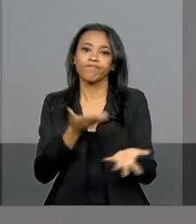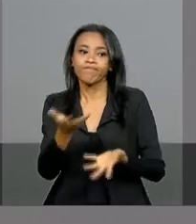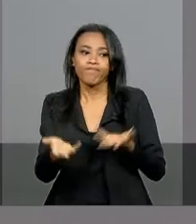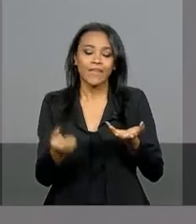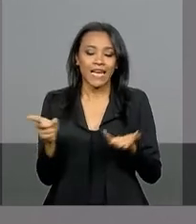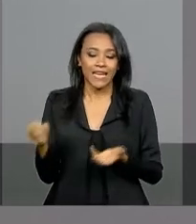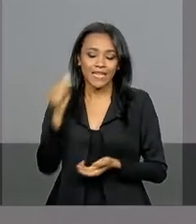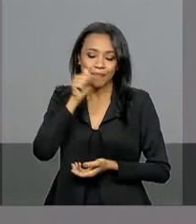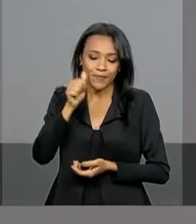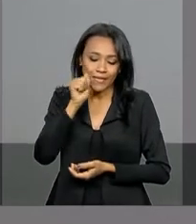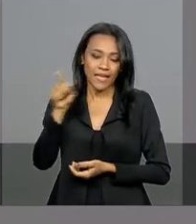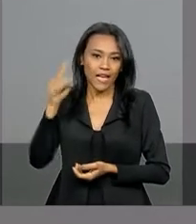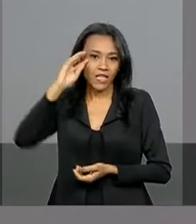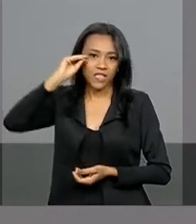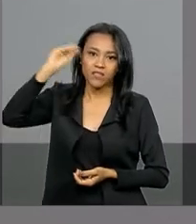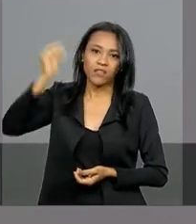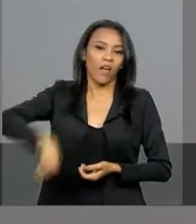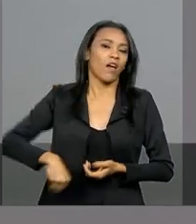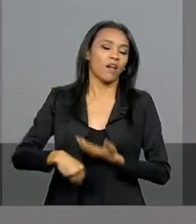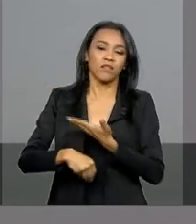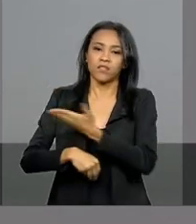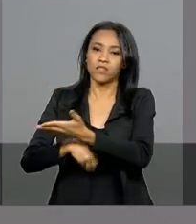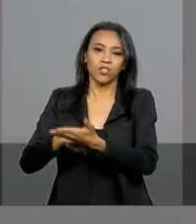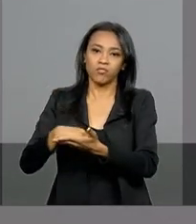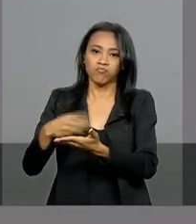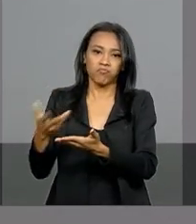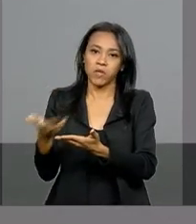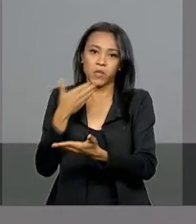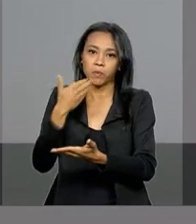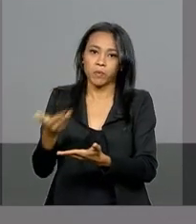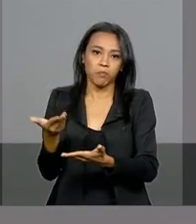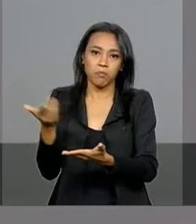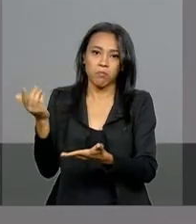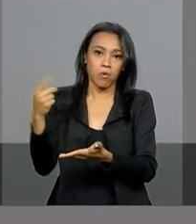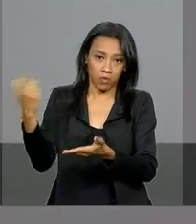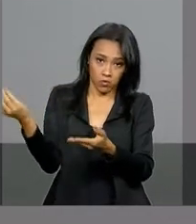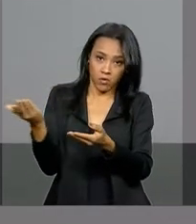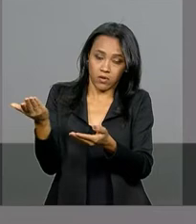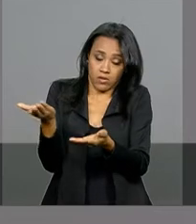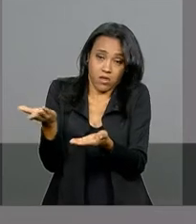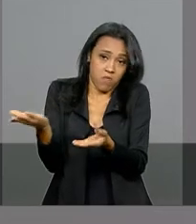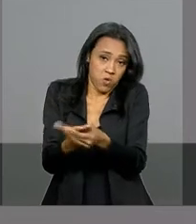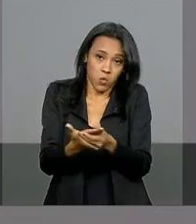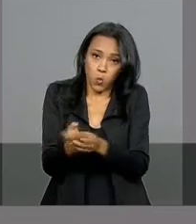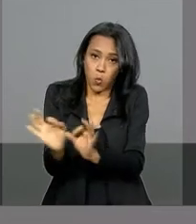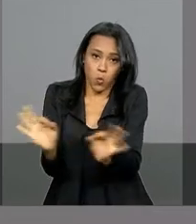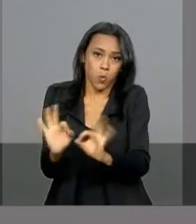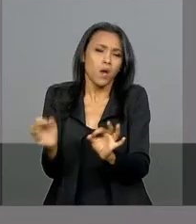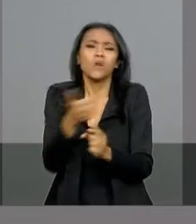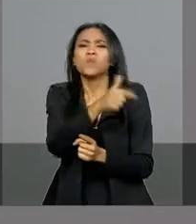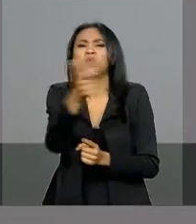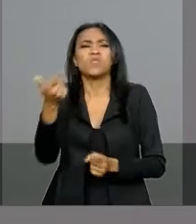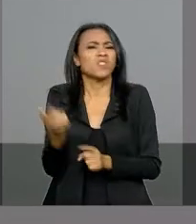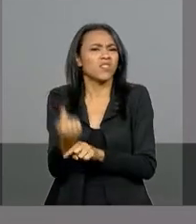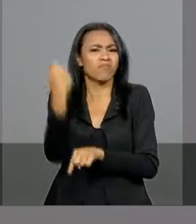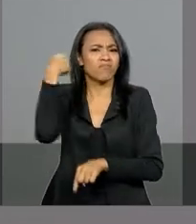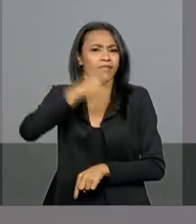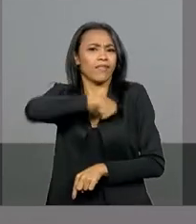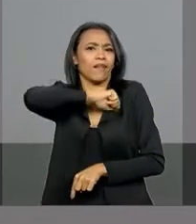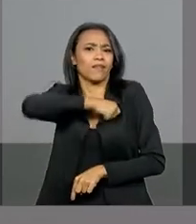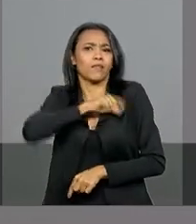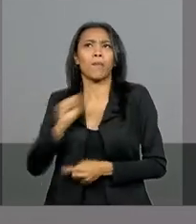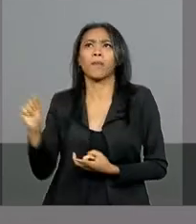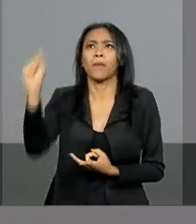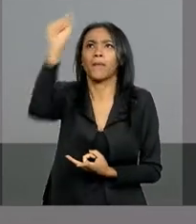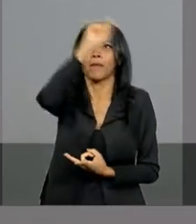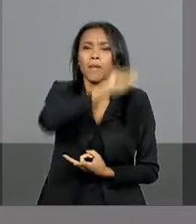mulher deputada ela desistiu de fazer a ação ainda não existe uma delegacia de proteção à mulher ela desistiu